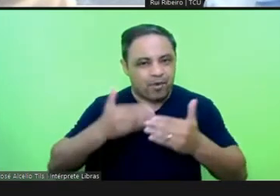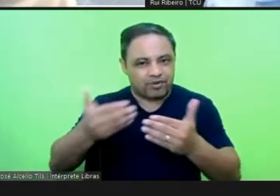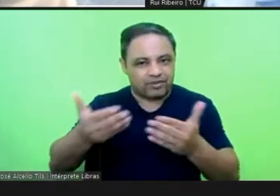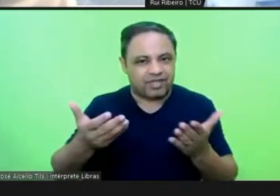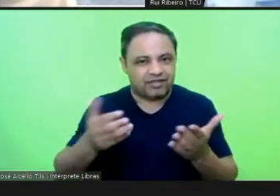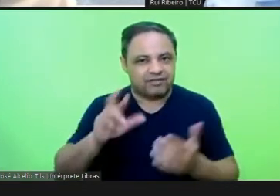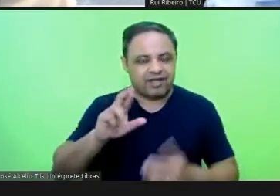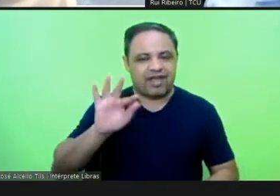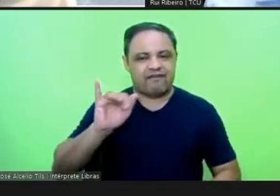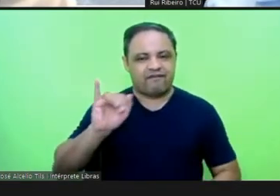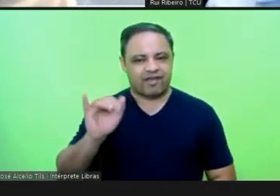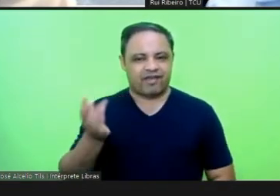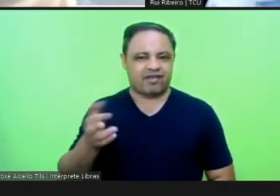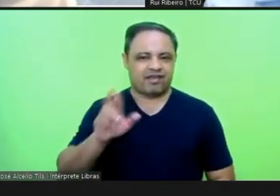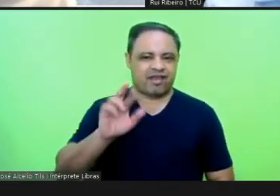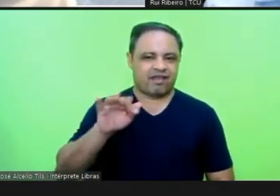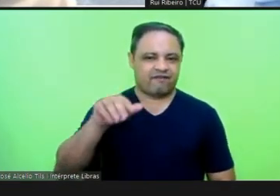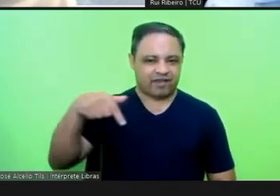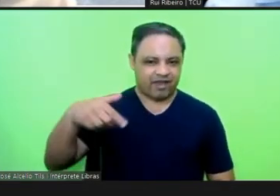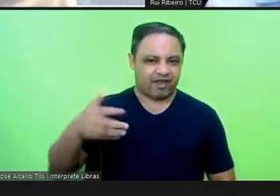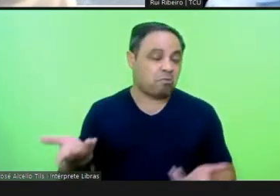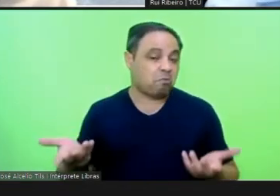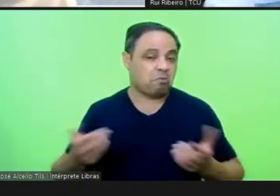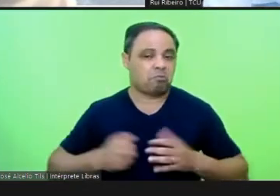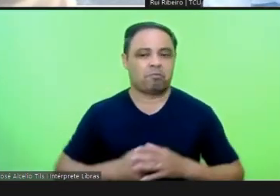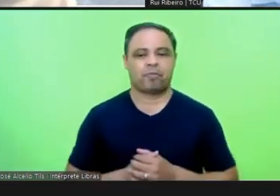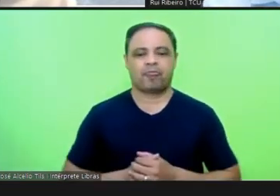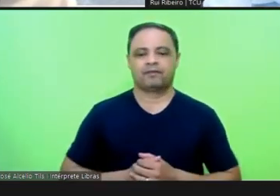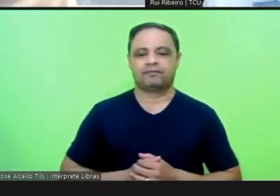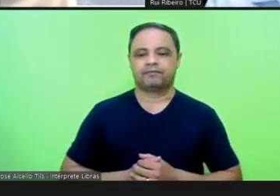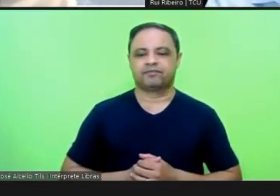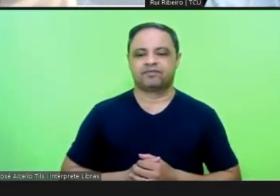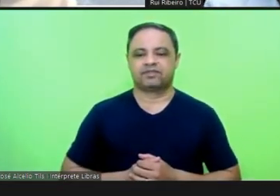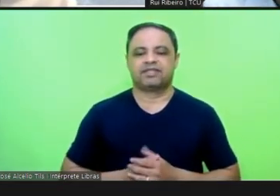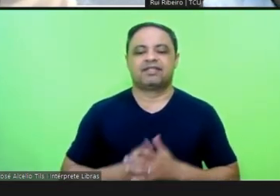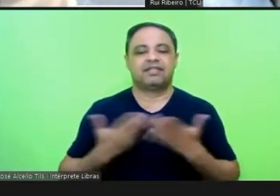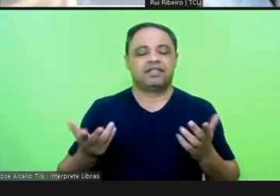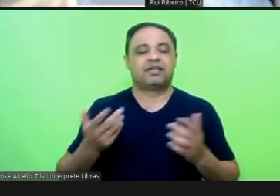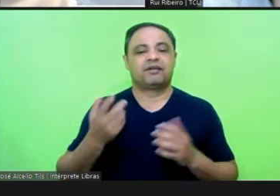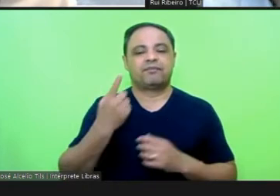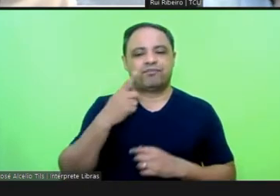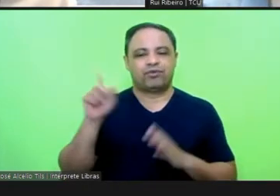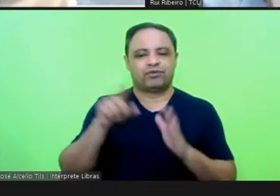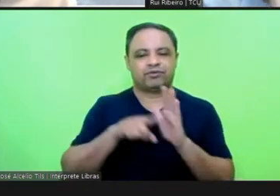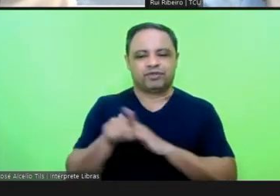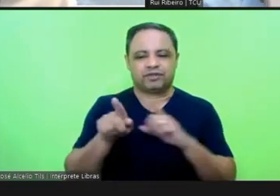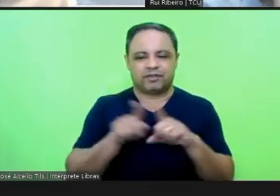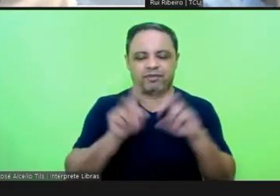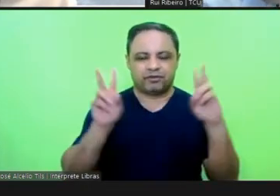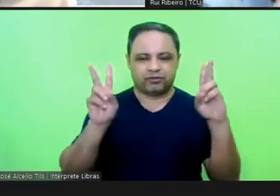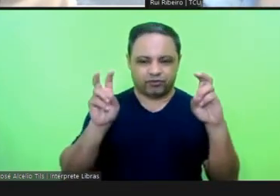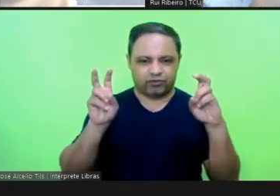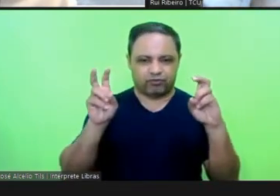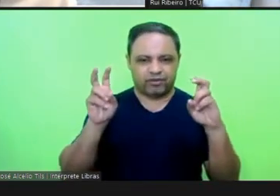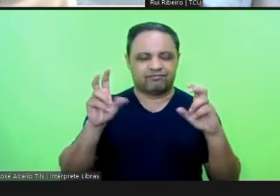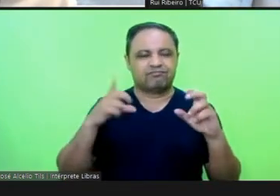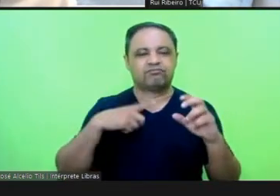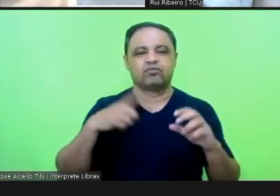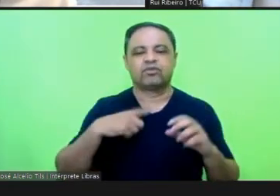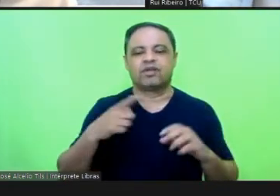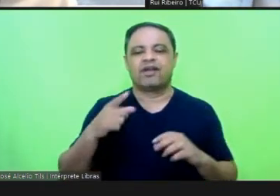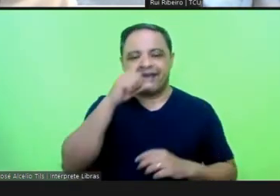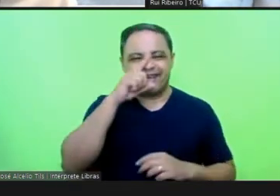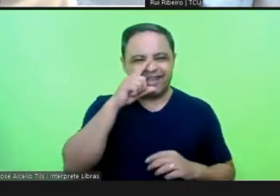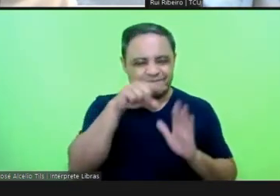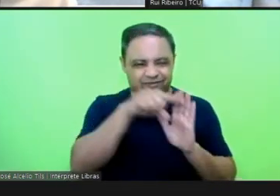RFI, RFQ, RFP? E, por último, também sobre a questão do levantamento de riscos, né? O